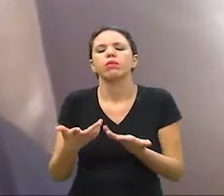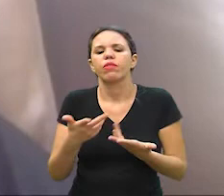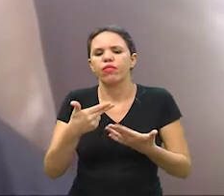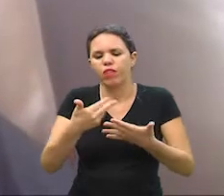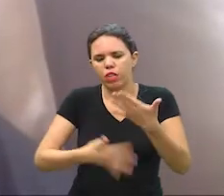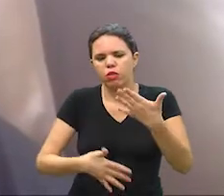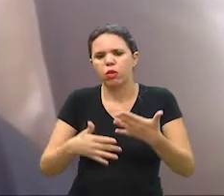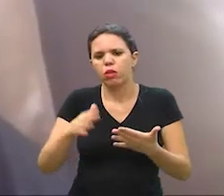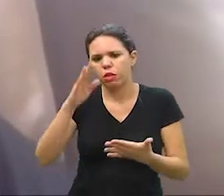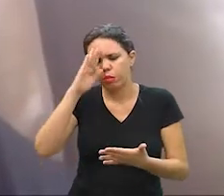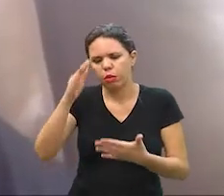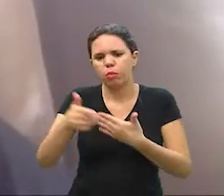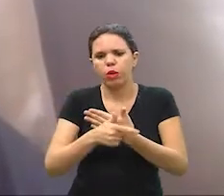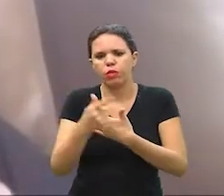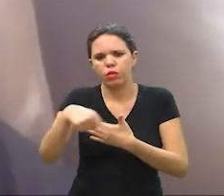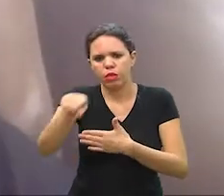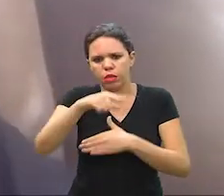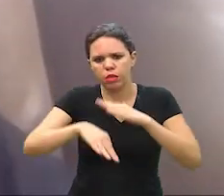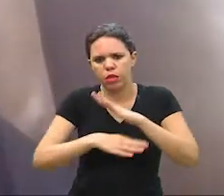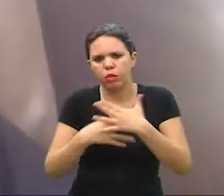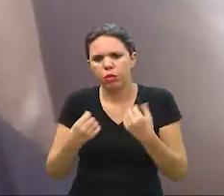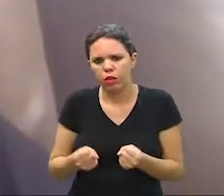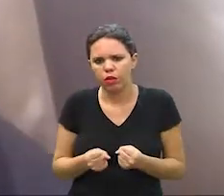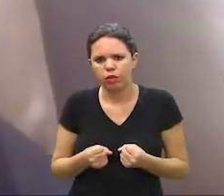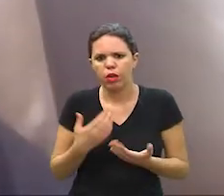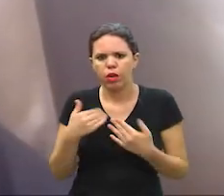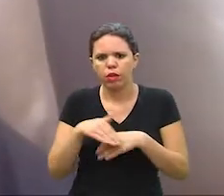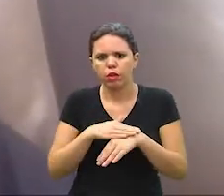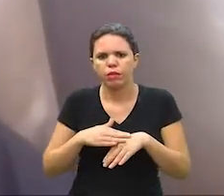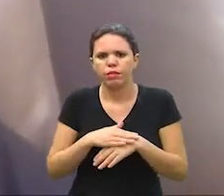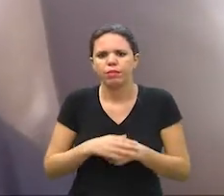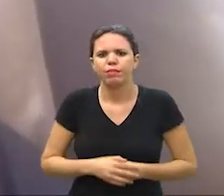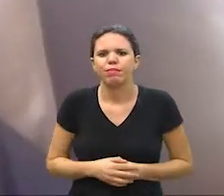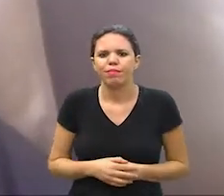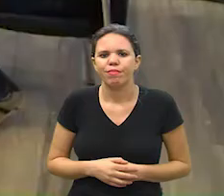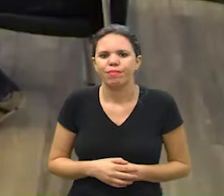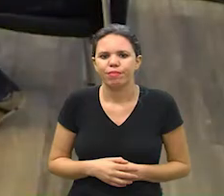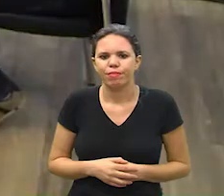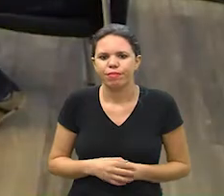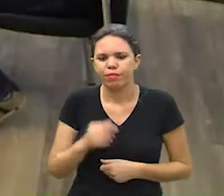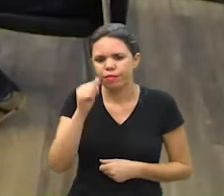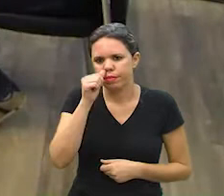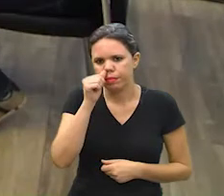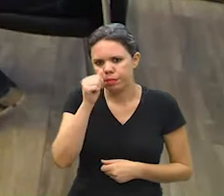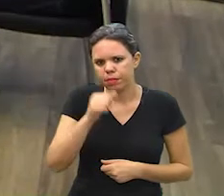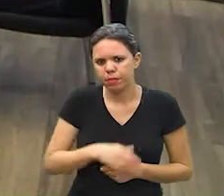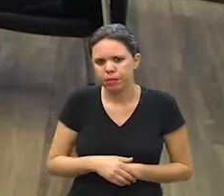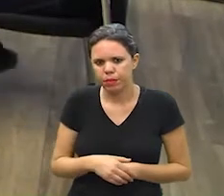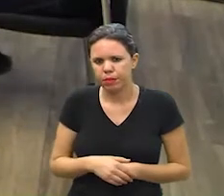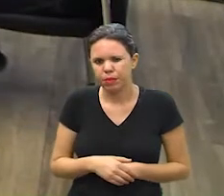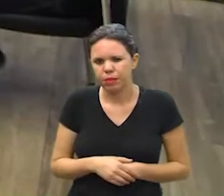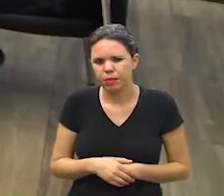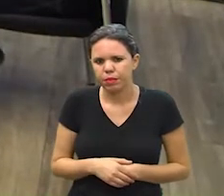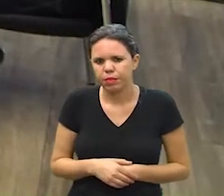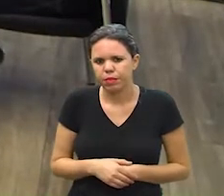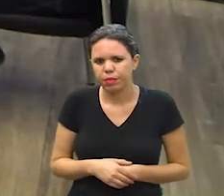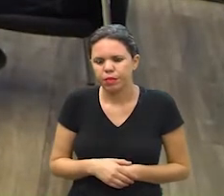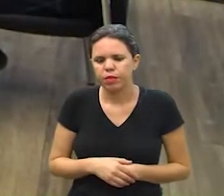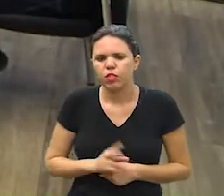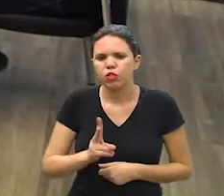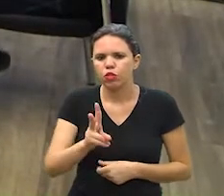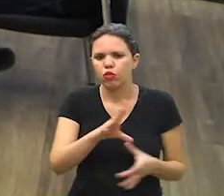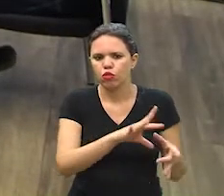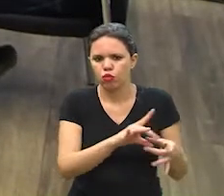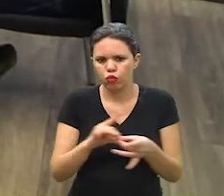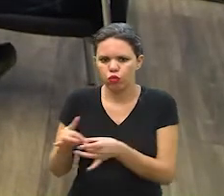é fundamental nessa direção. Vamos ir conversando um pouco por aí. Fala importantíssima da Carmen. Só pegando um